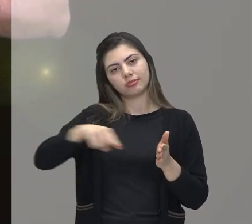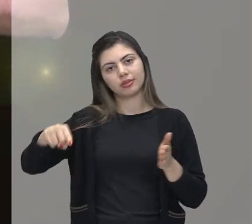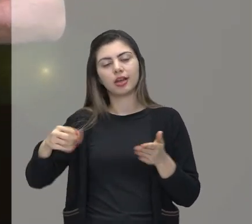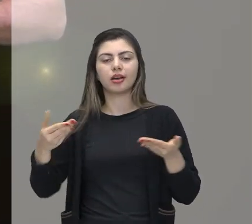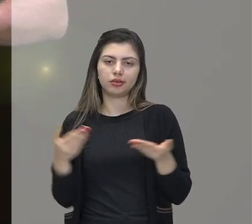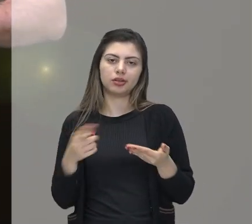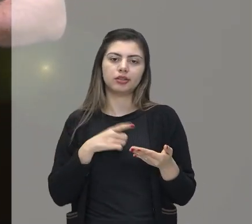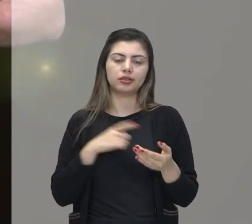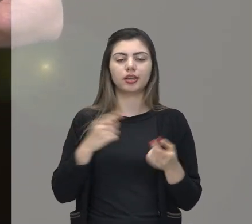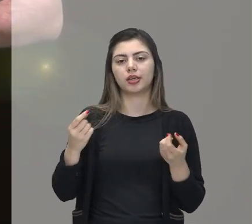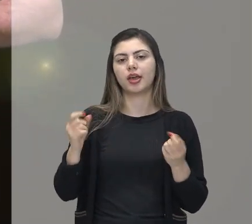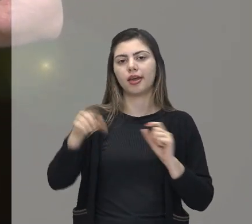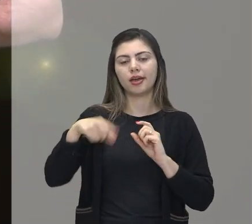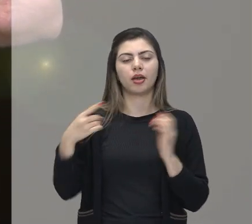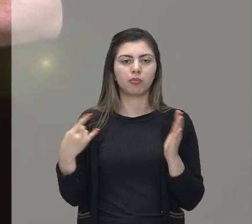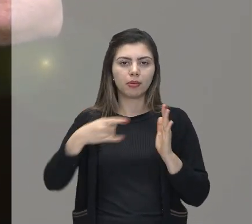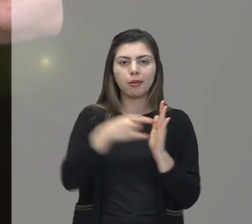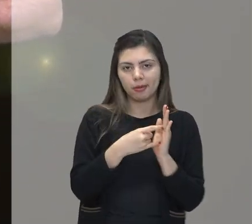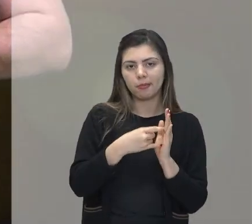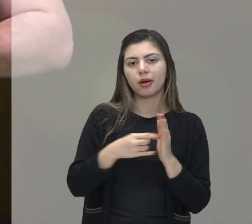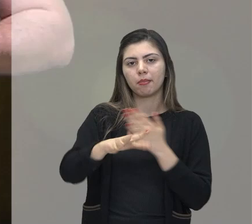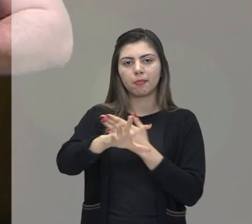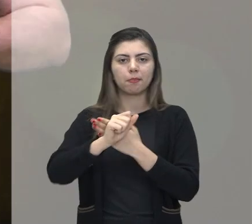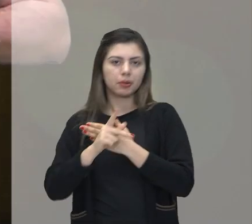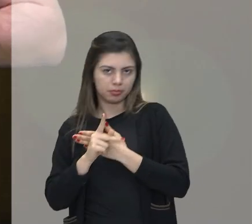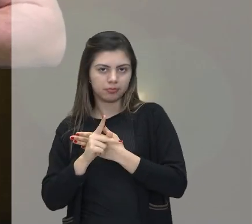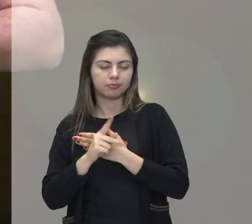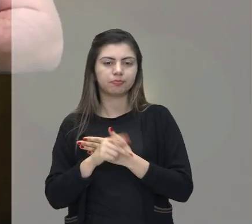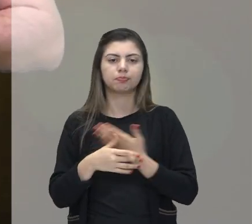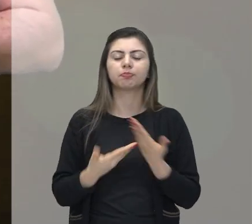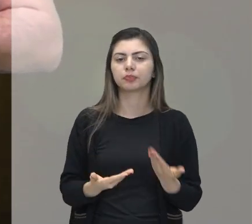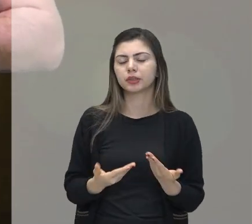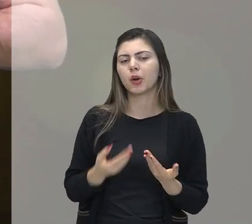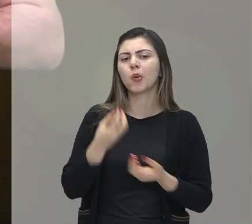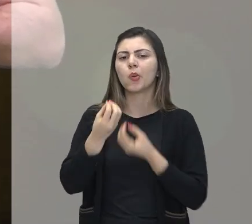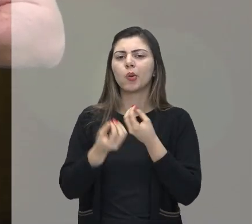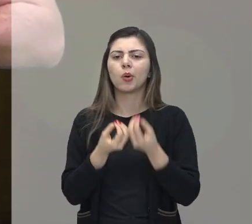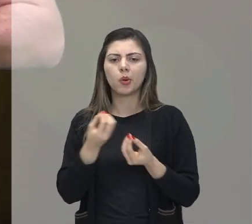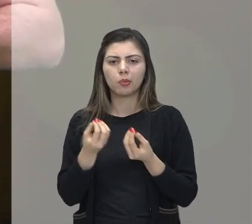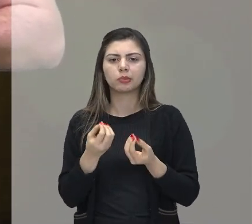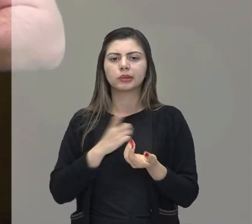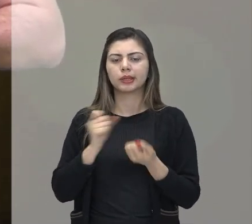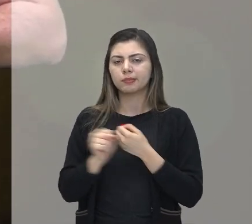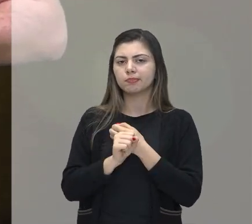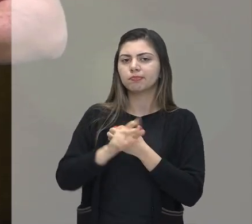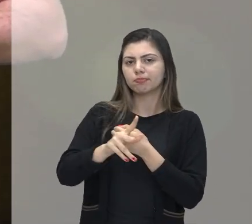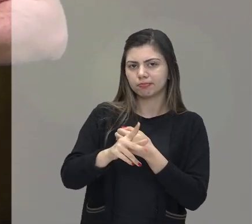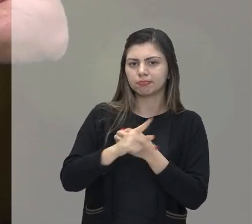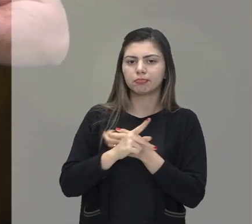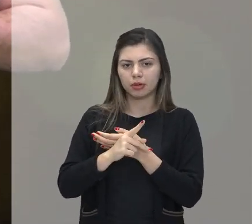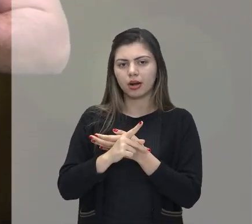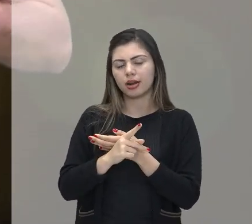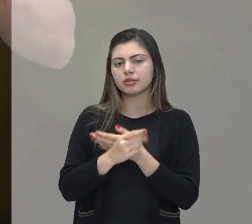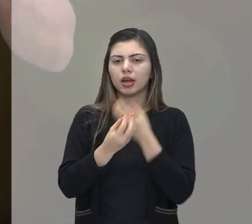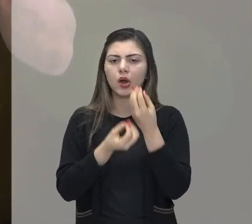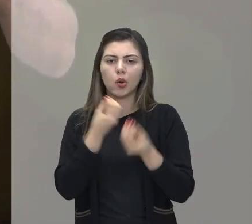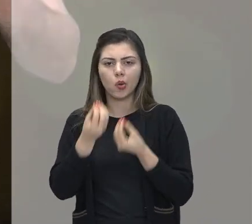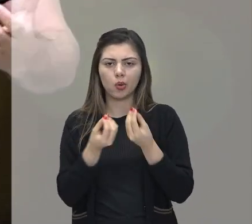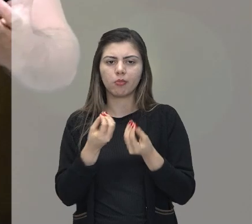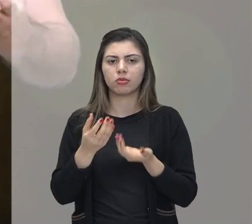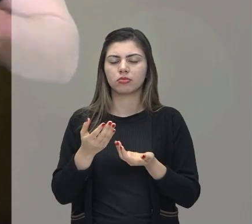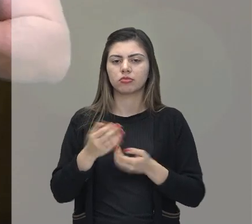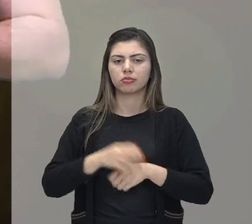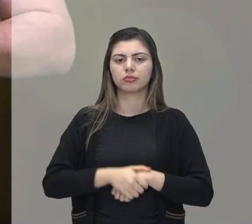eletromagnética polarizada, uma luz polarizada. Bom, e o que transforma a luz não polarizada em uma